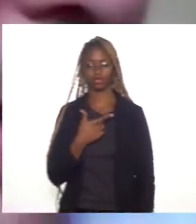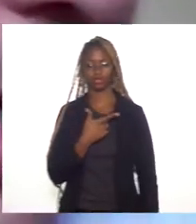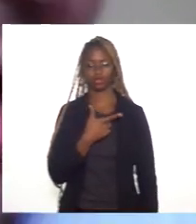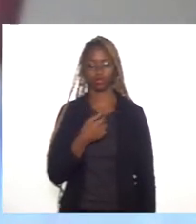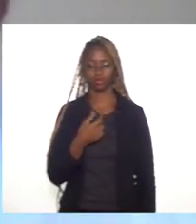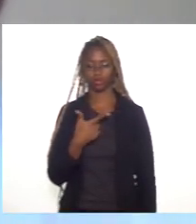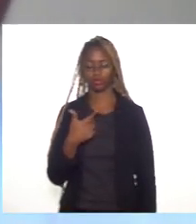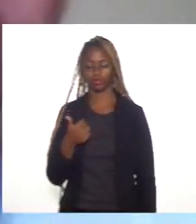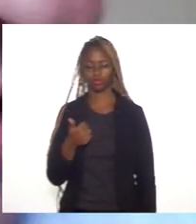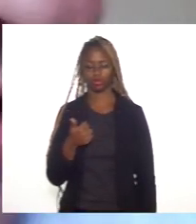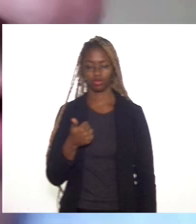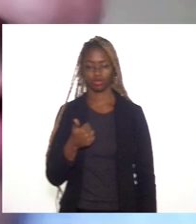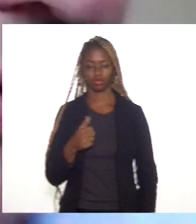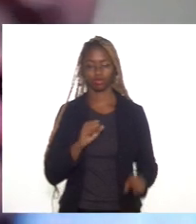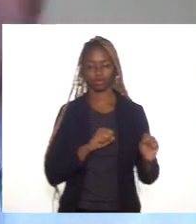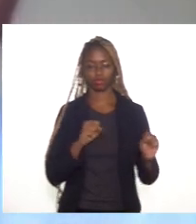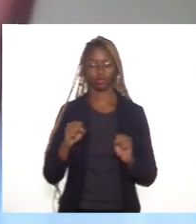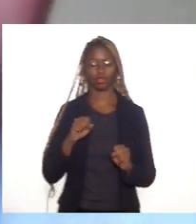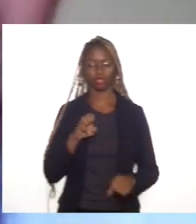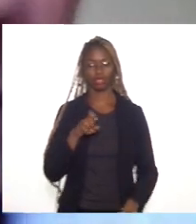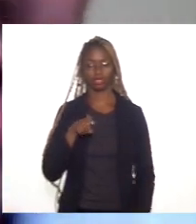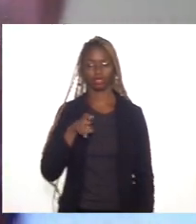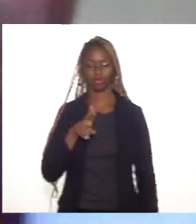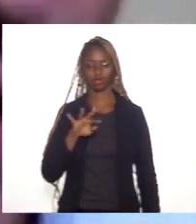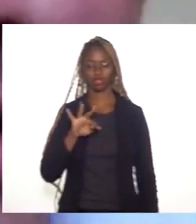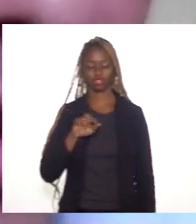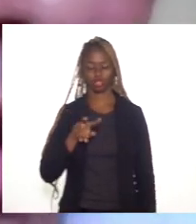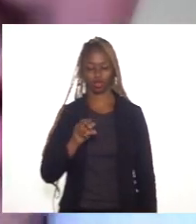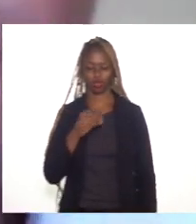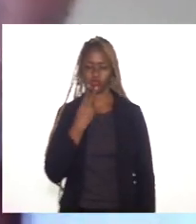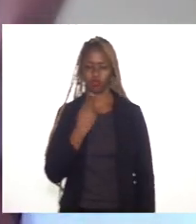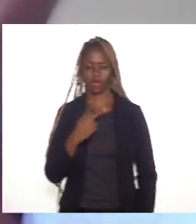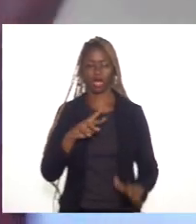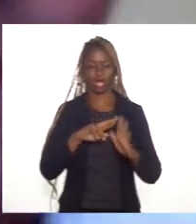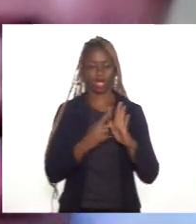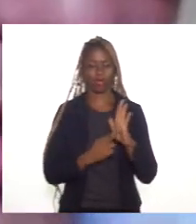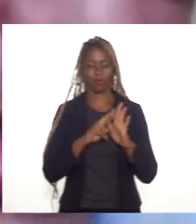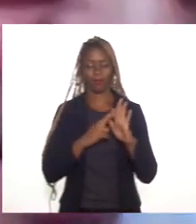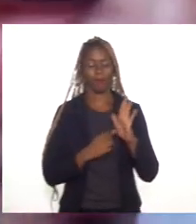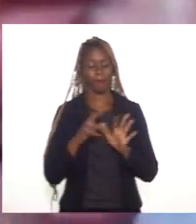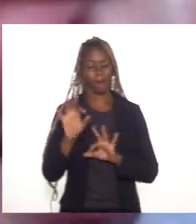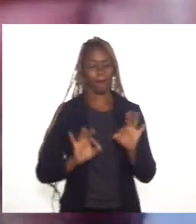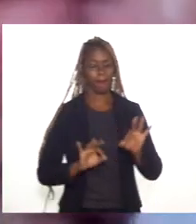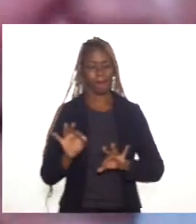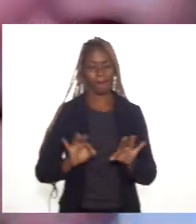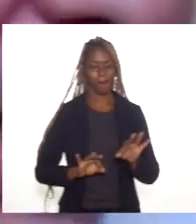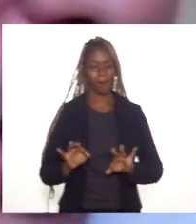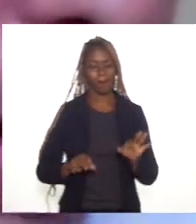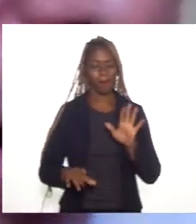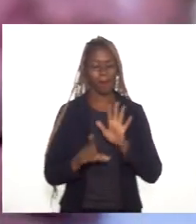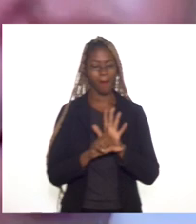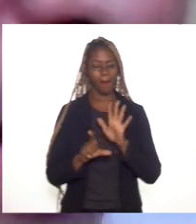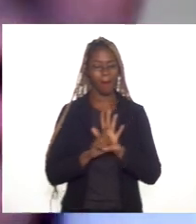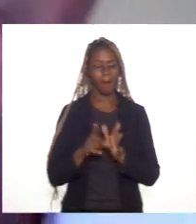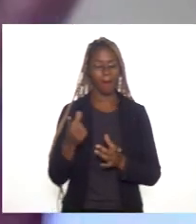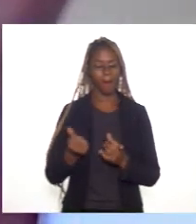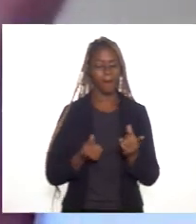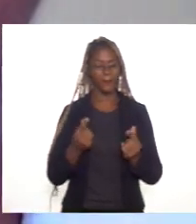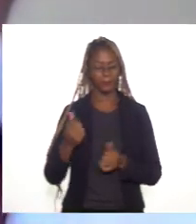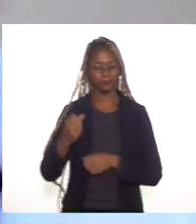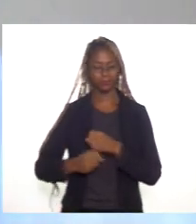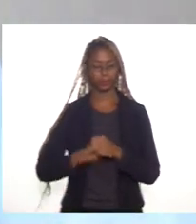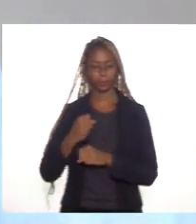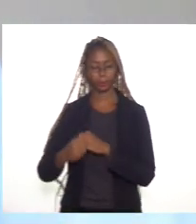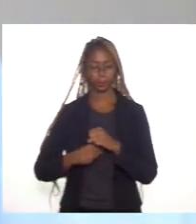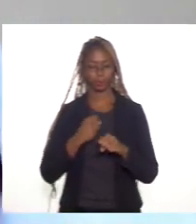do Poder Executivo, que dispõe sobre as diretrizes para a elaboração da lei do orçamento anual de